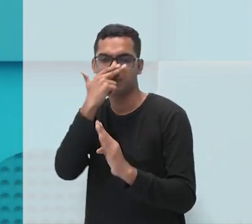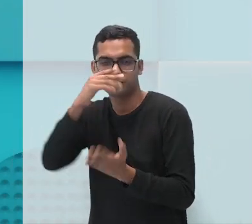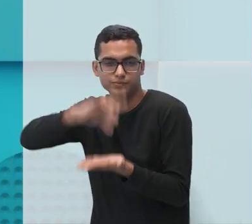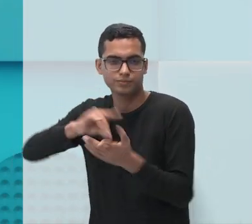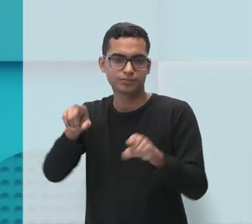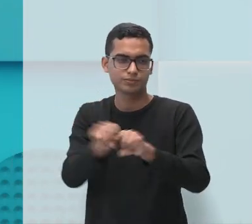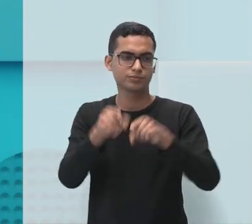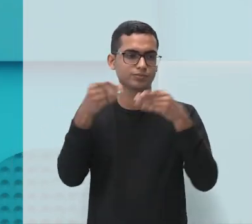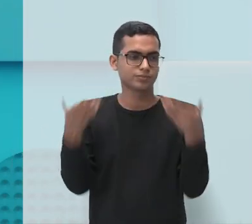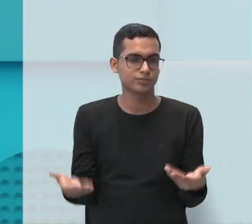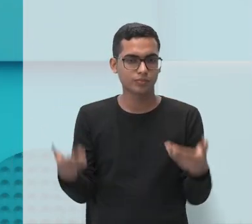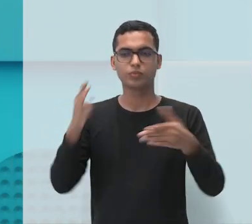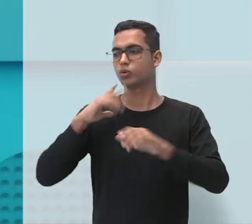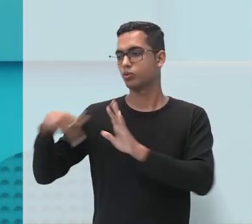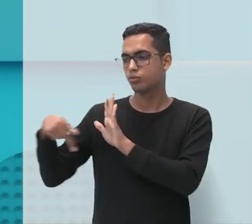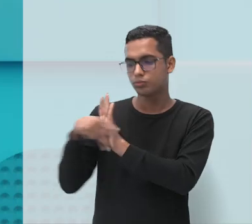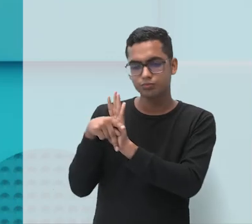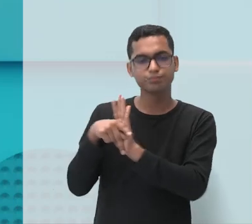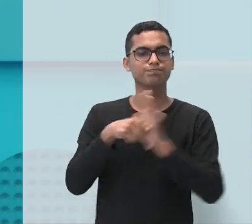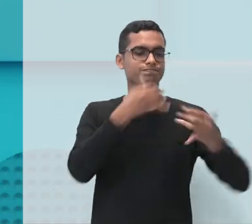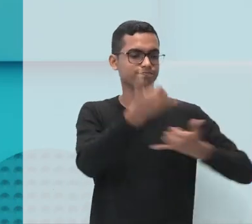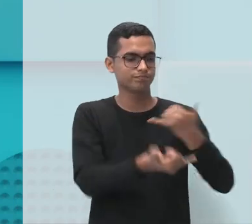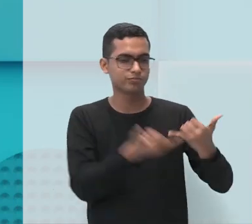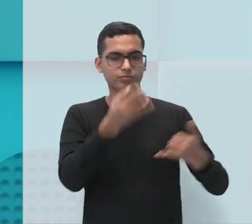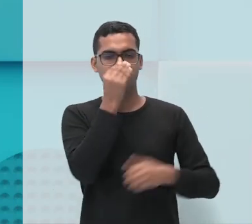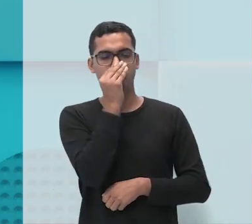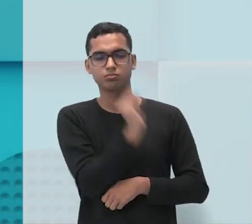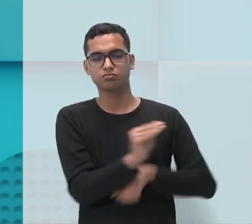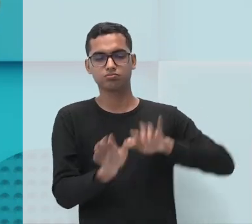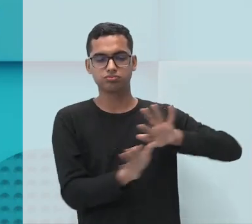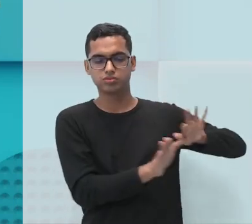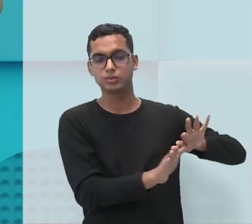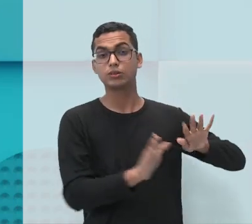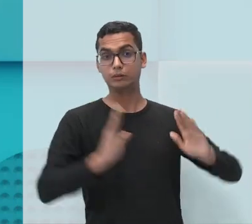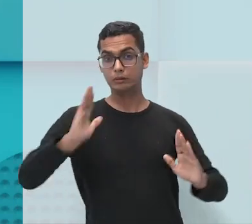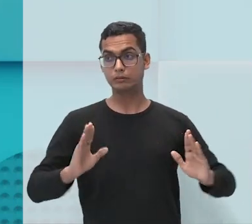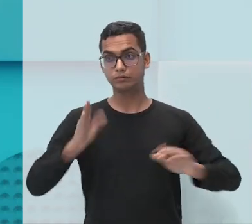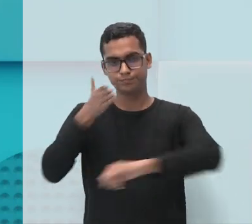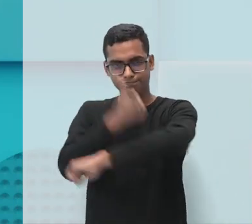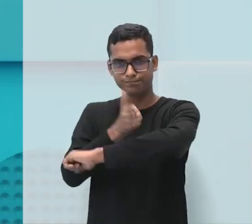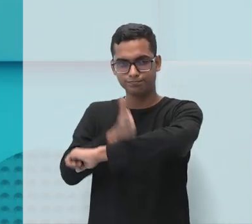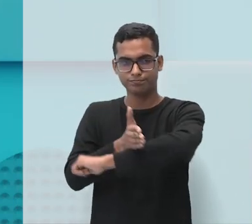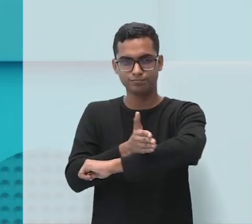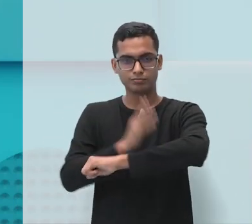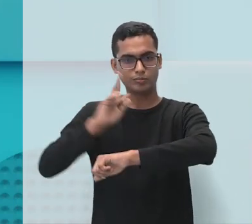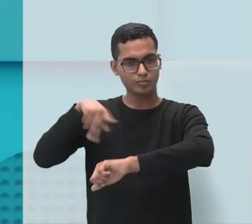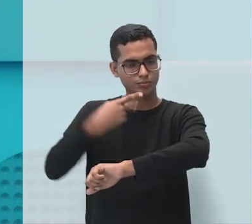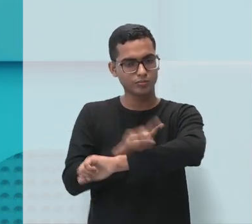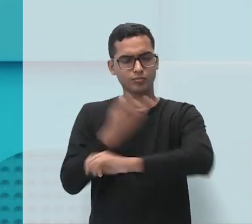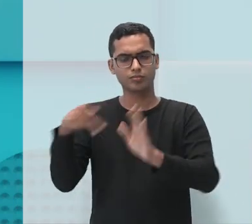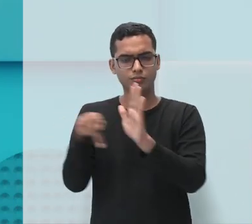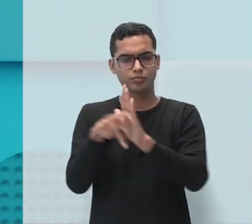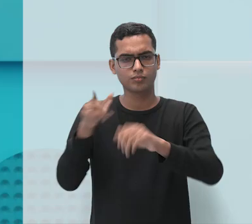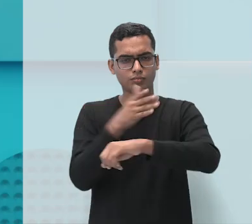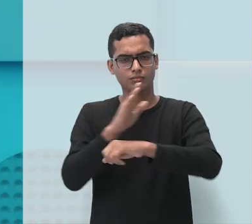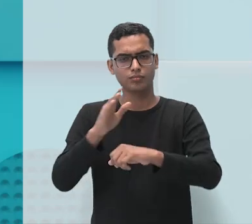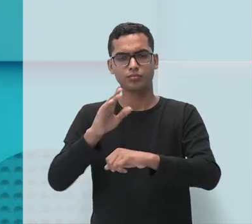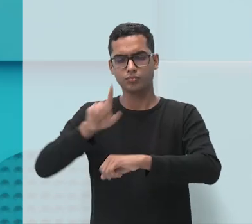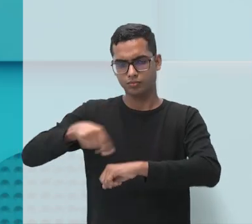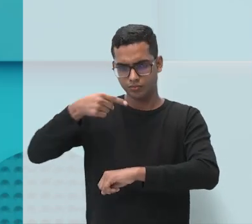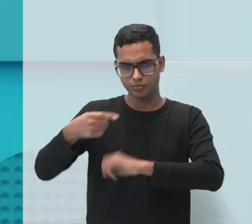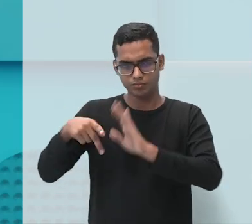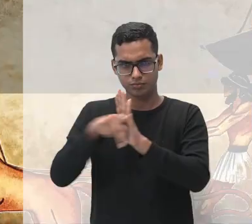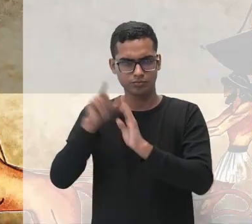foram sendo deixados de lado, tá? Mas nesse período. A gente anda um pouco na história e a gente chega lá